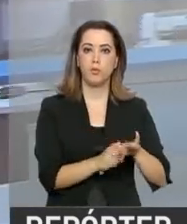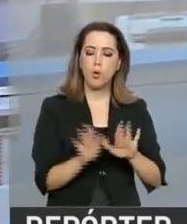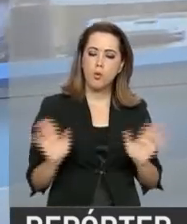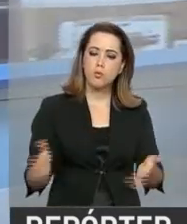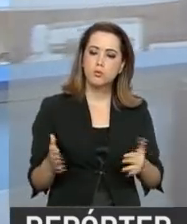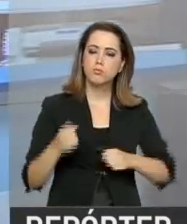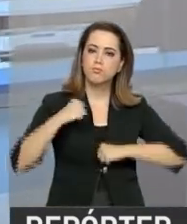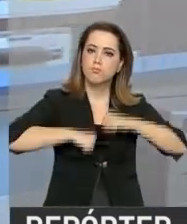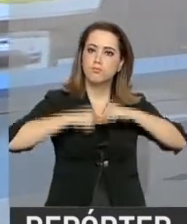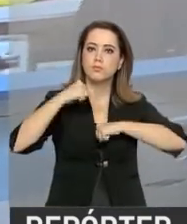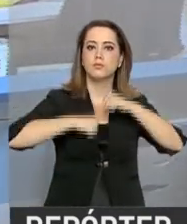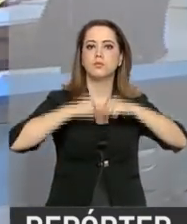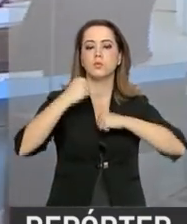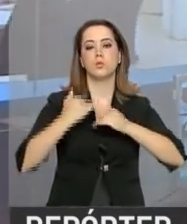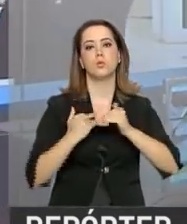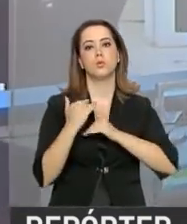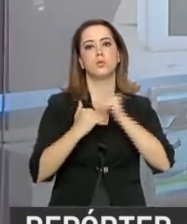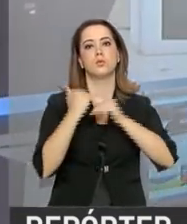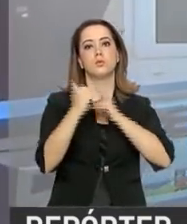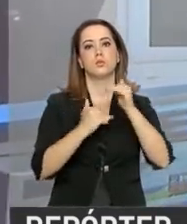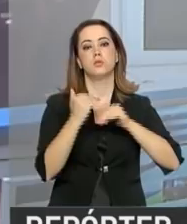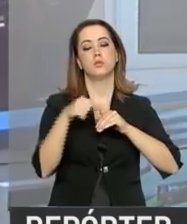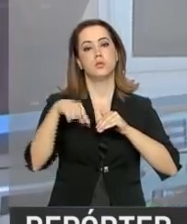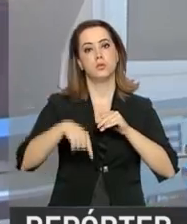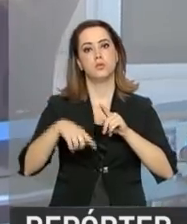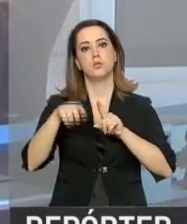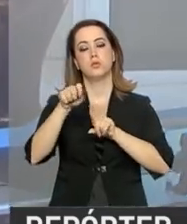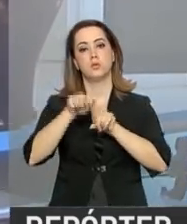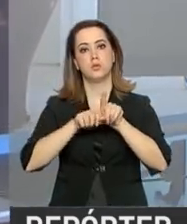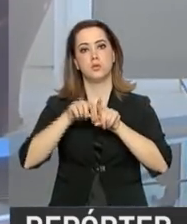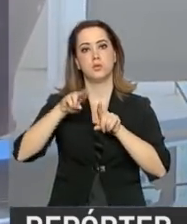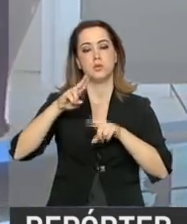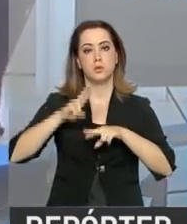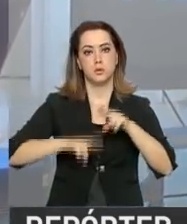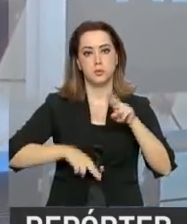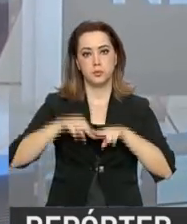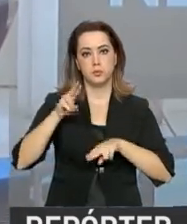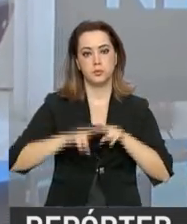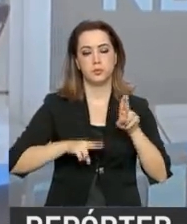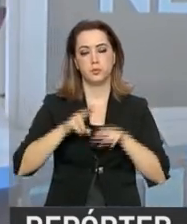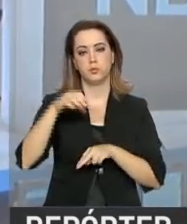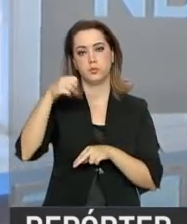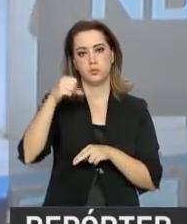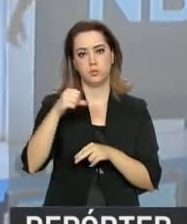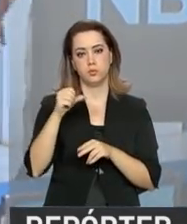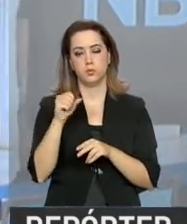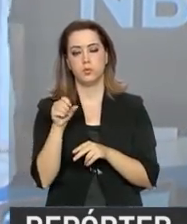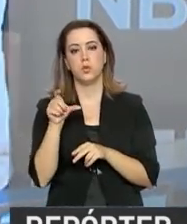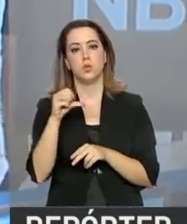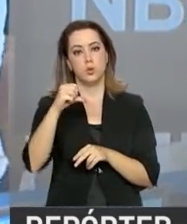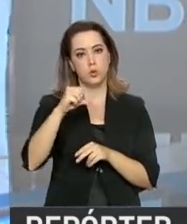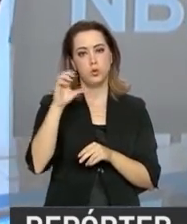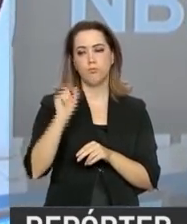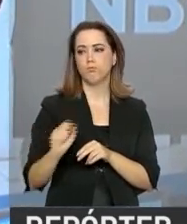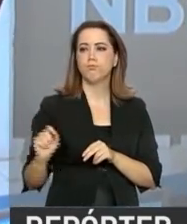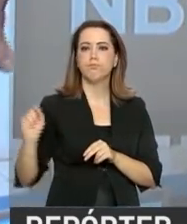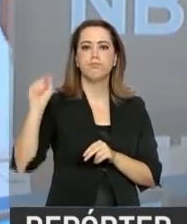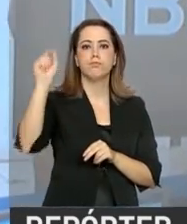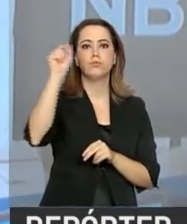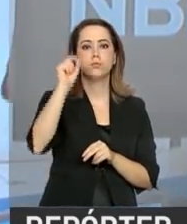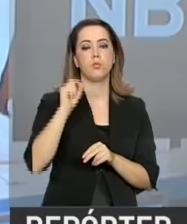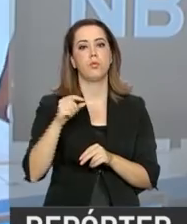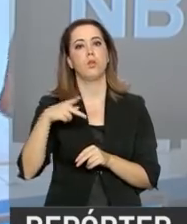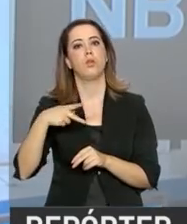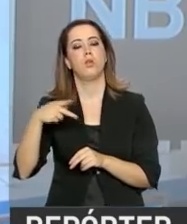cresceu durante o mês de junho em nove das 14 regiões pesquisadas o avanço foi mais significativo no